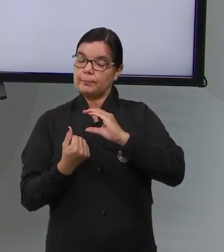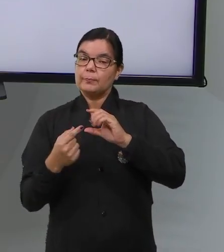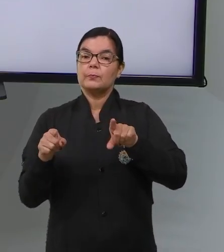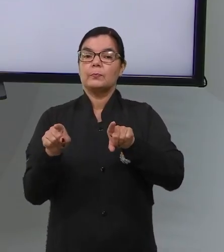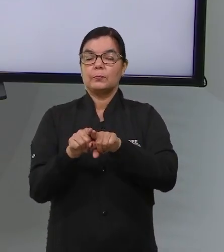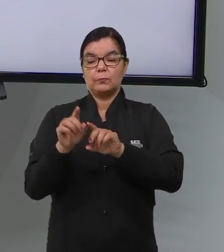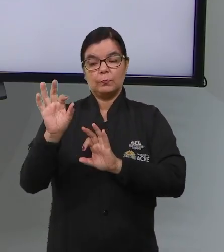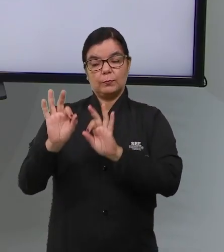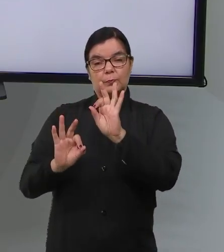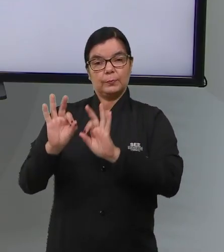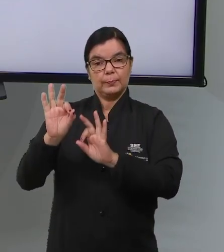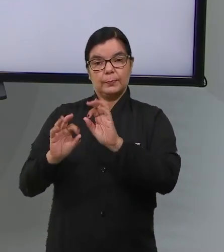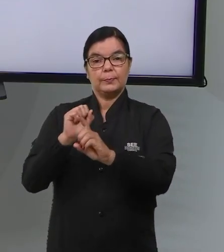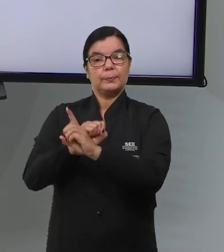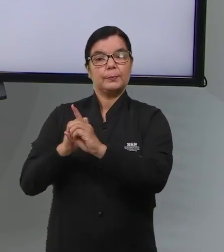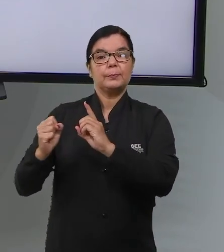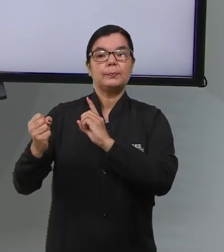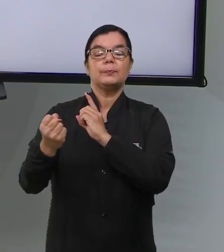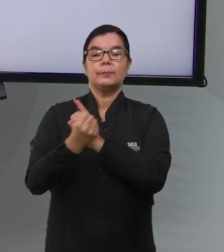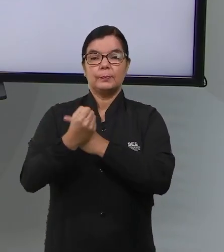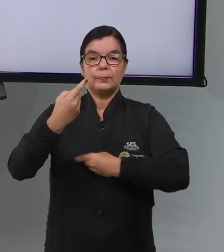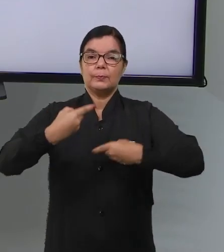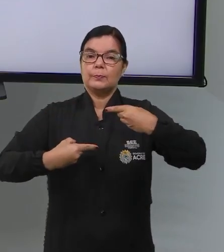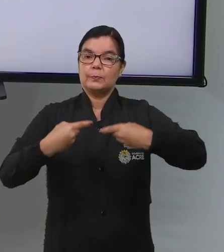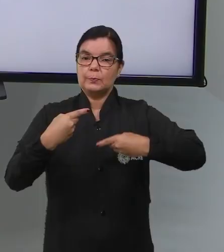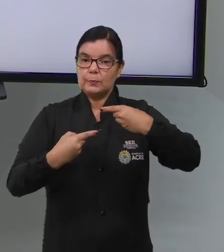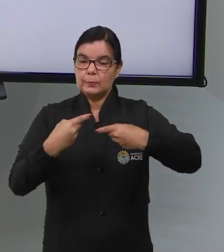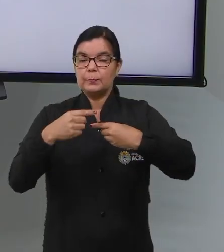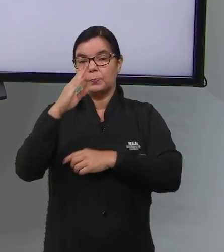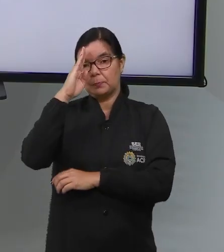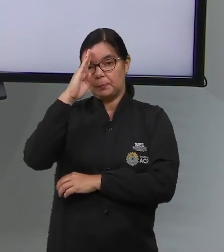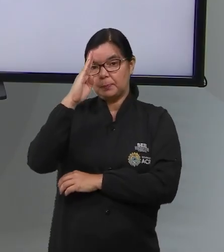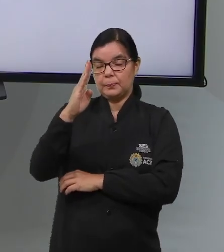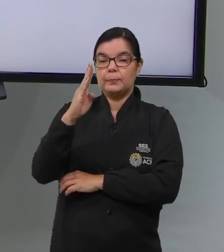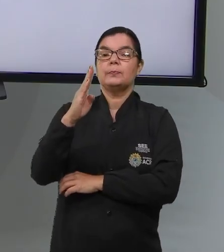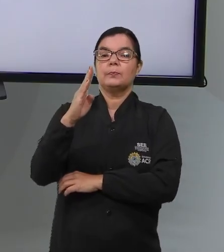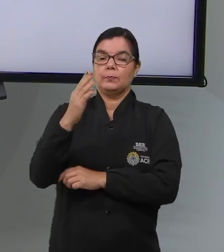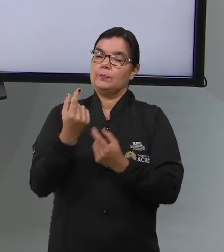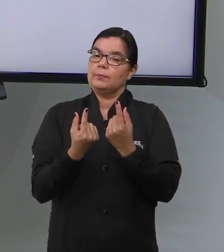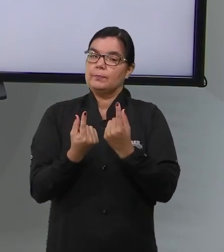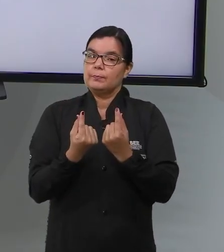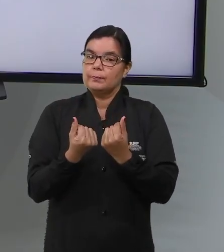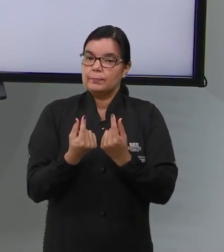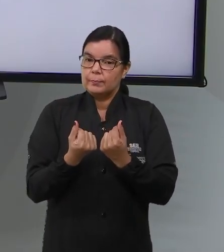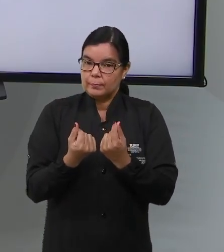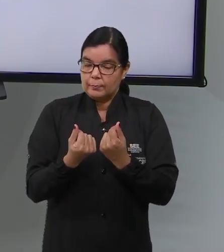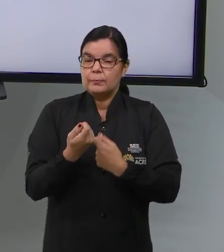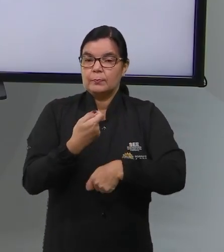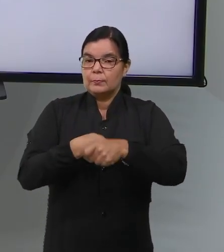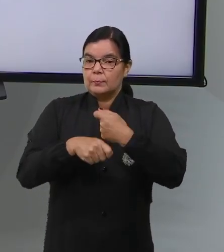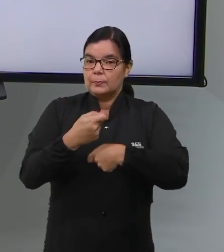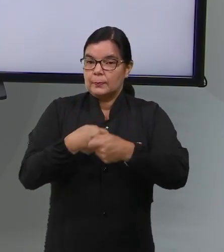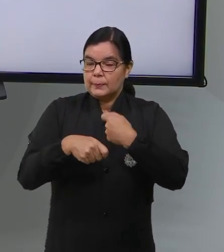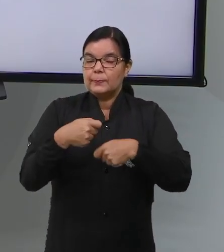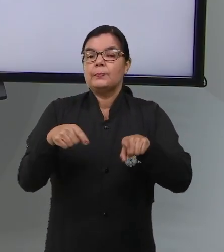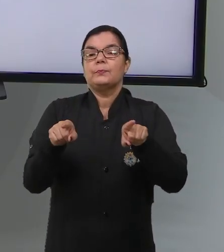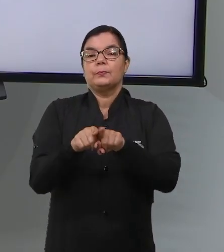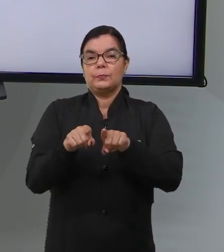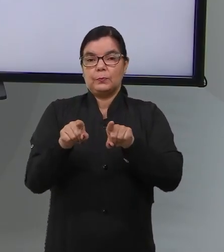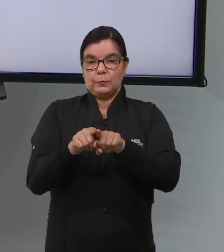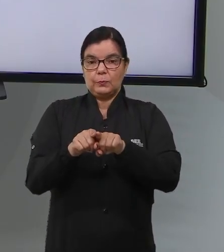uma organização social, política e principalmente econômica